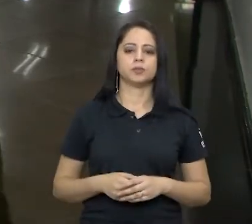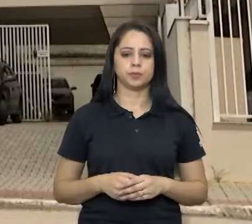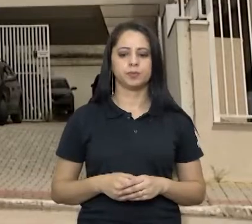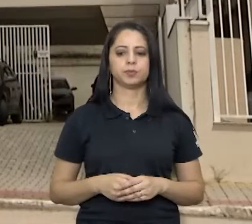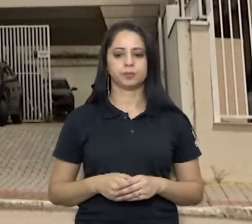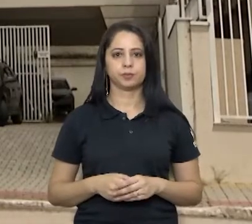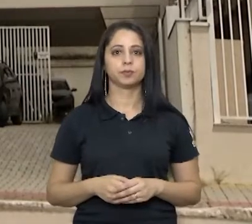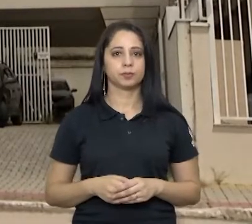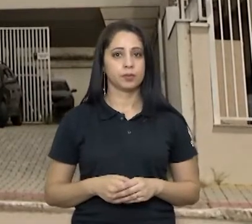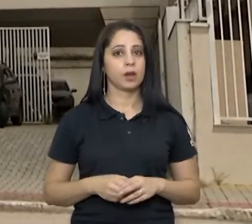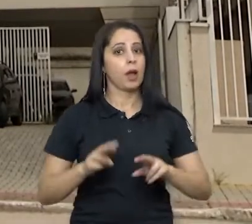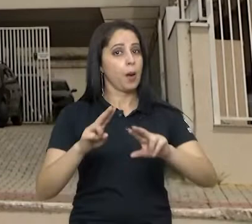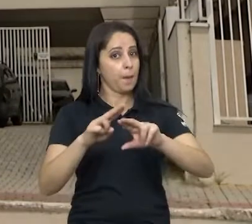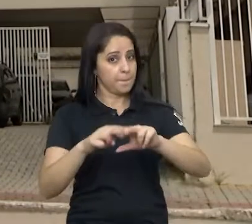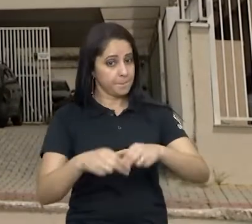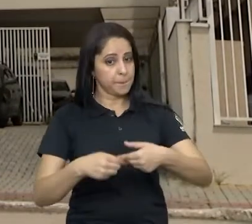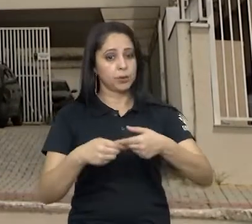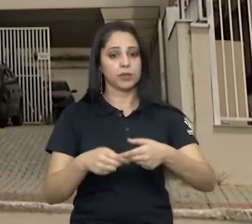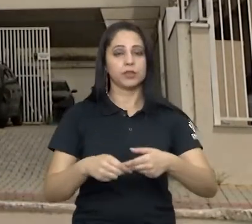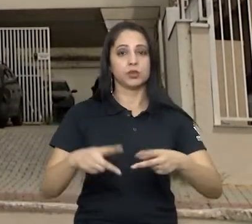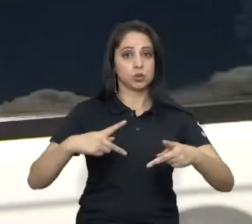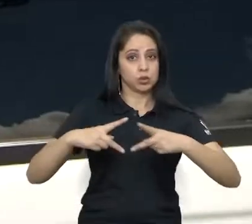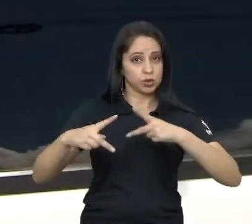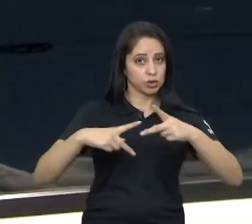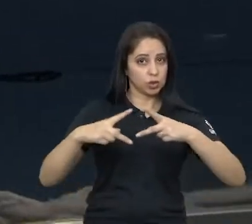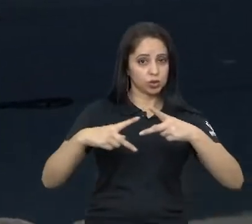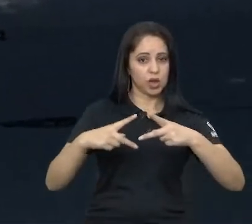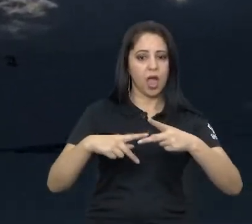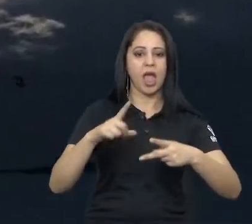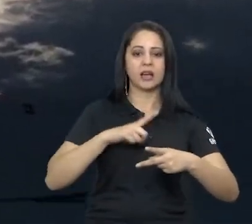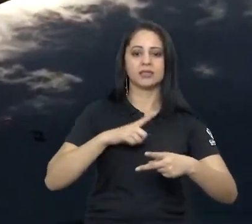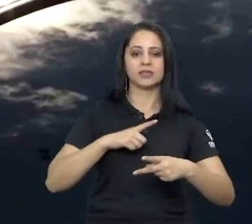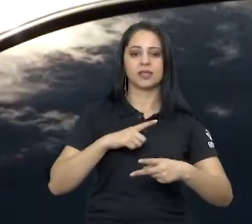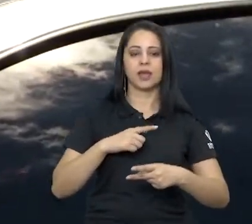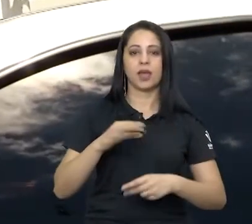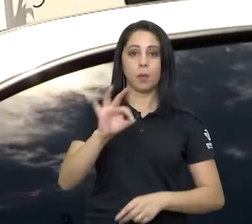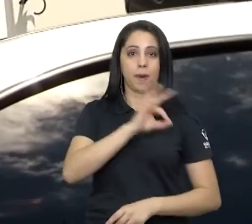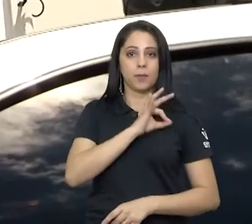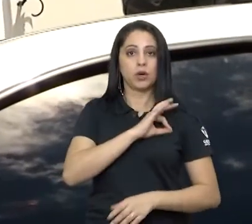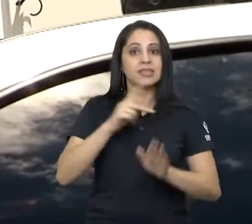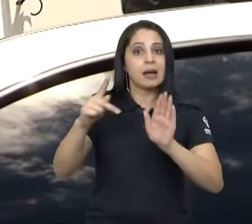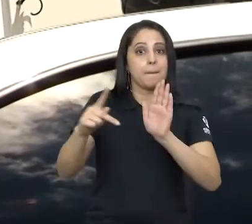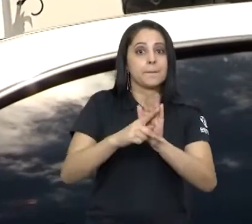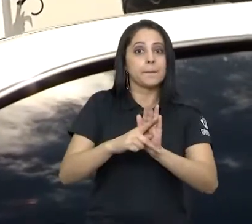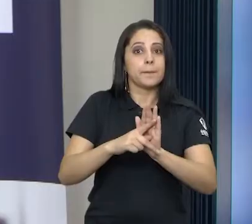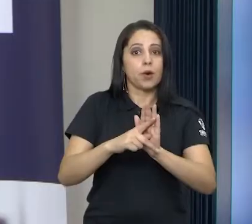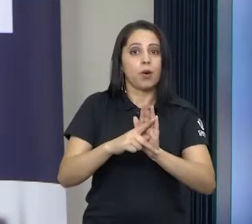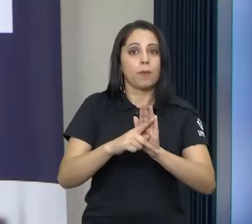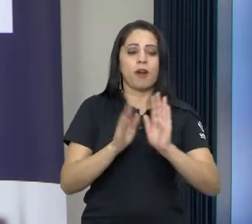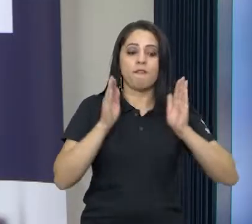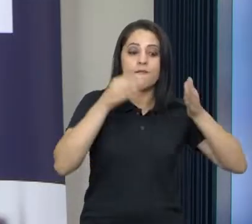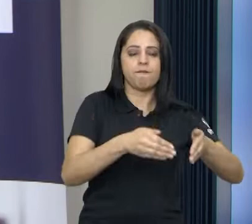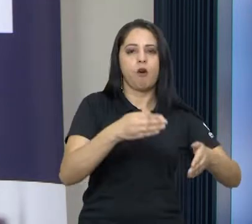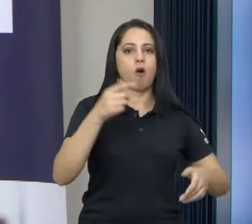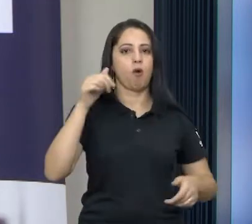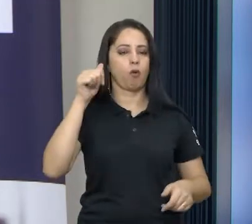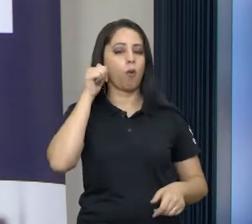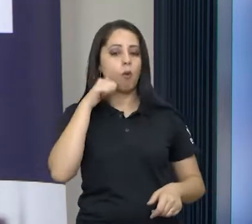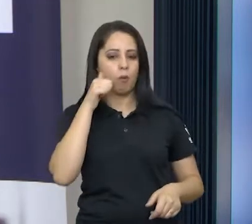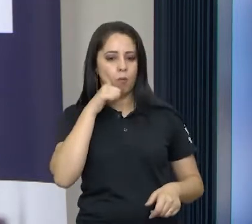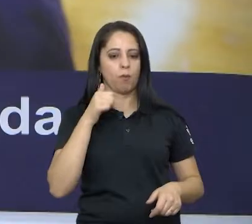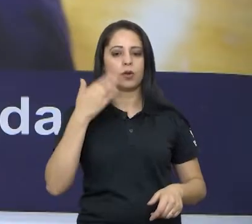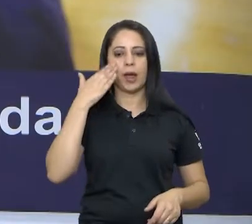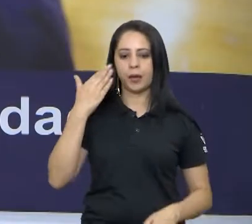fazer. E para ampliar esta rede estruturada, São José dos Campos possui uma delegacia da mulher, a Patrulha Maria da